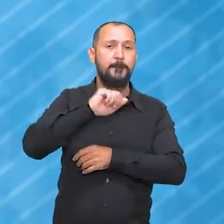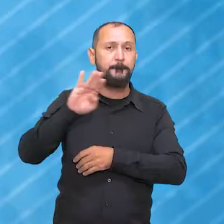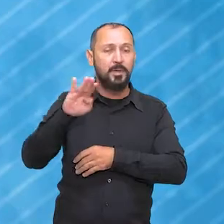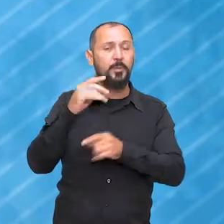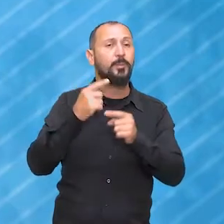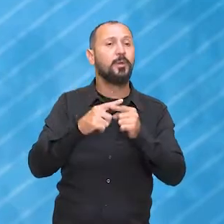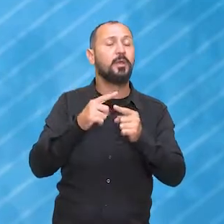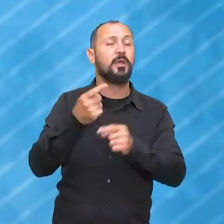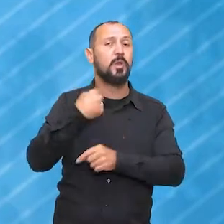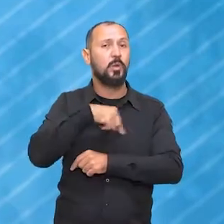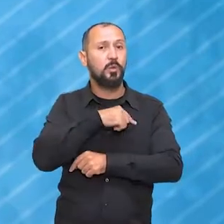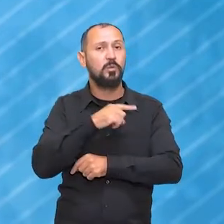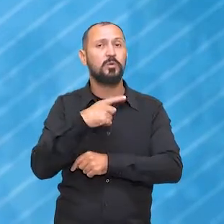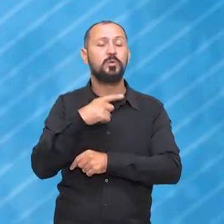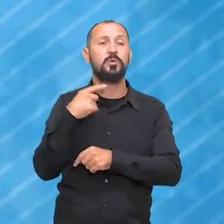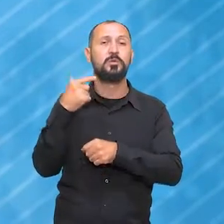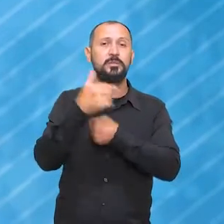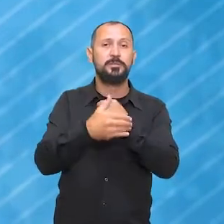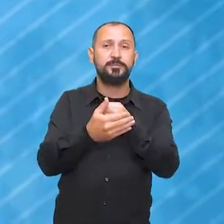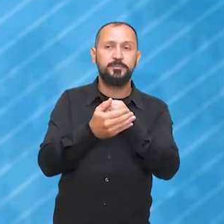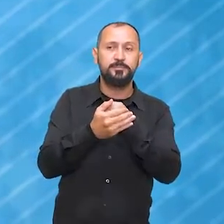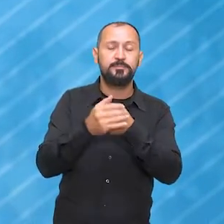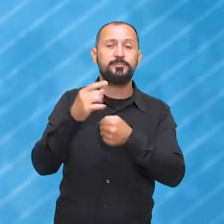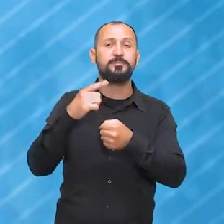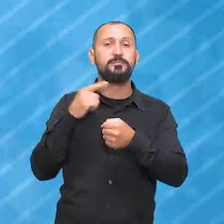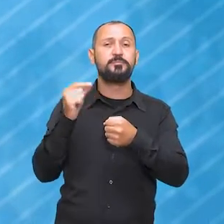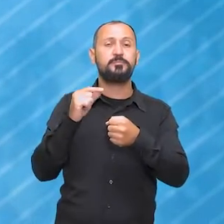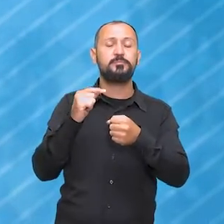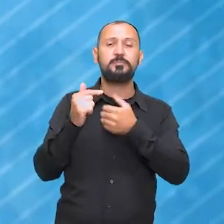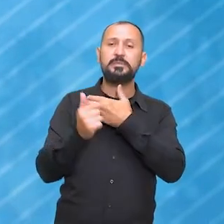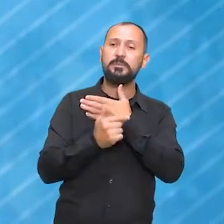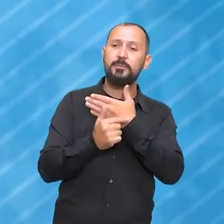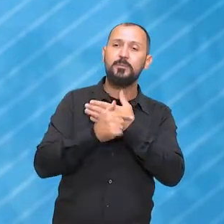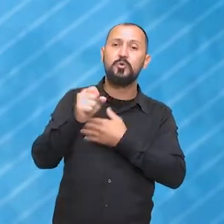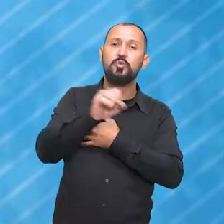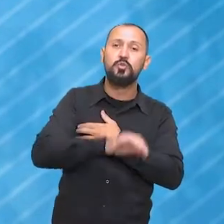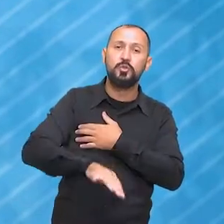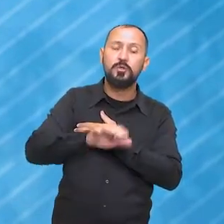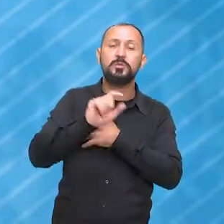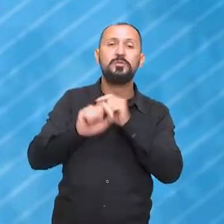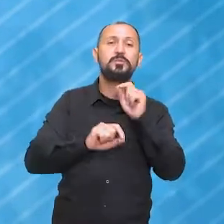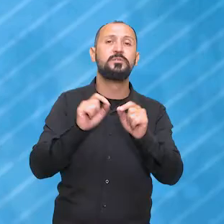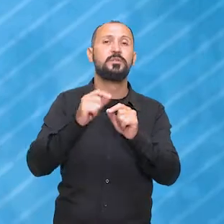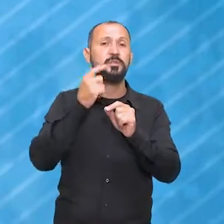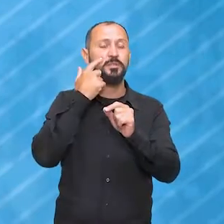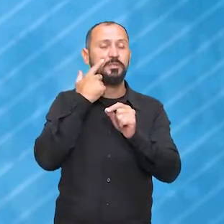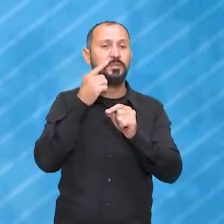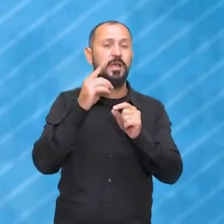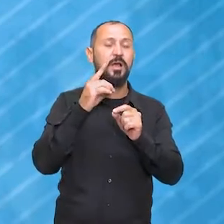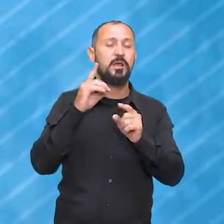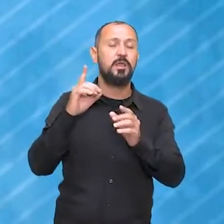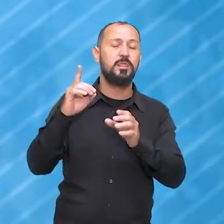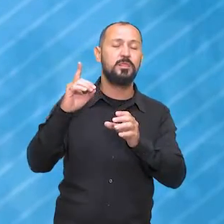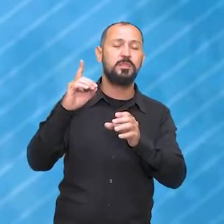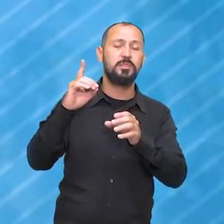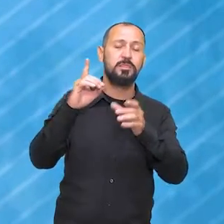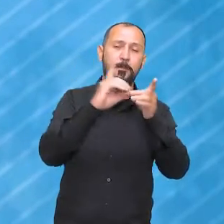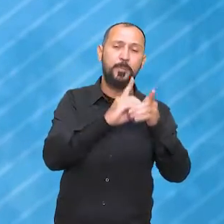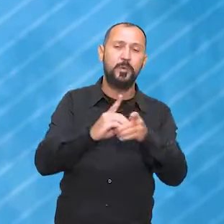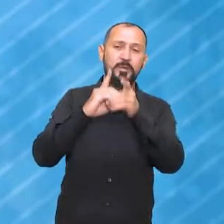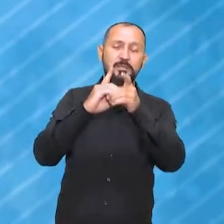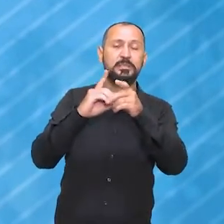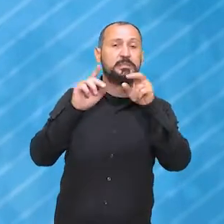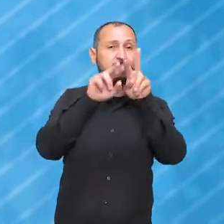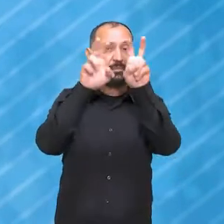OAB, até porque nós somos guardiões, acho que a gente tem esse papel até social, na democracia, a